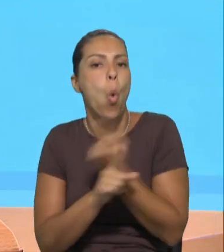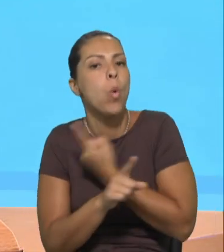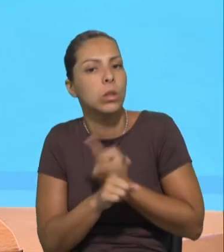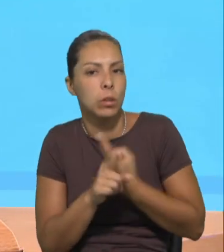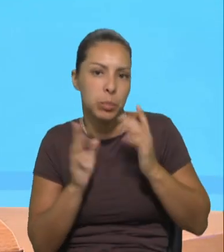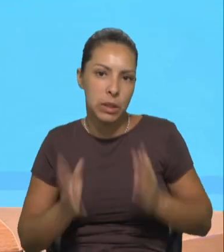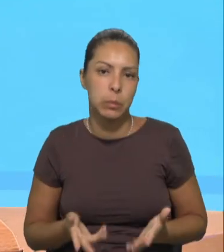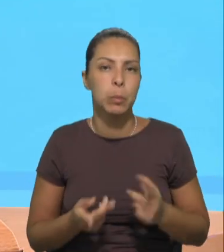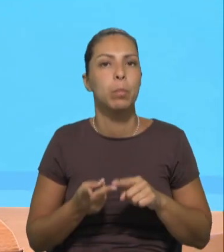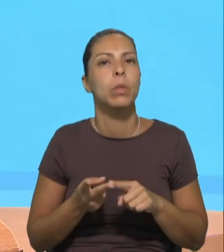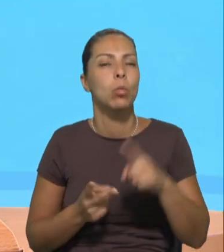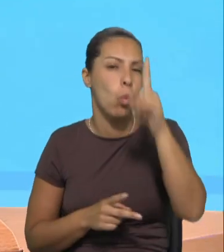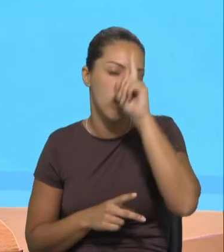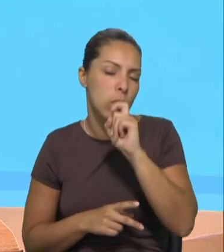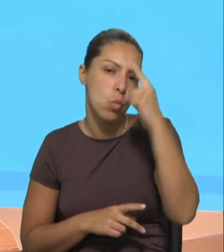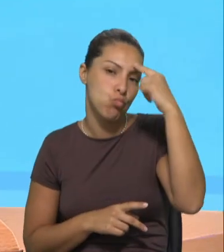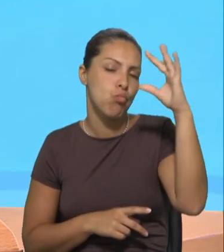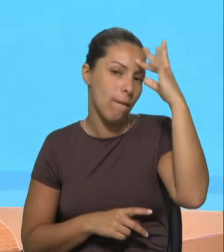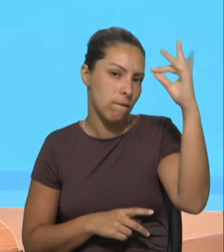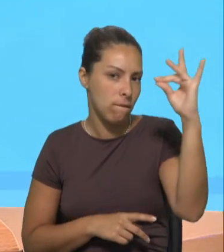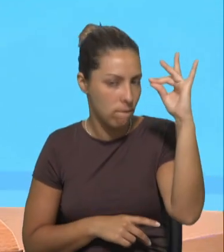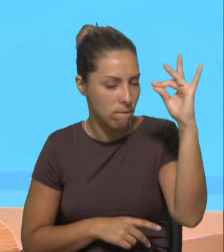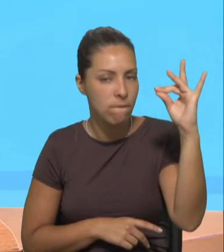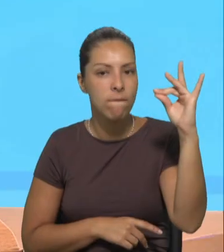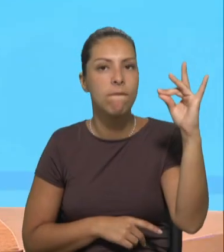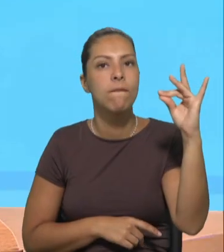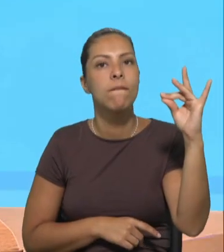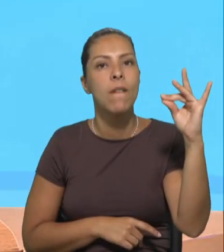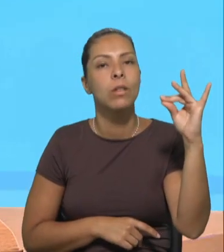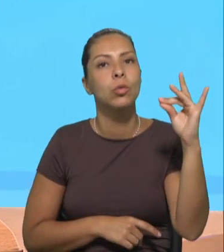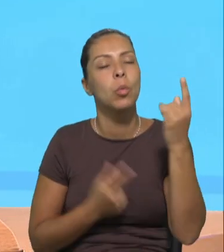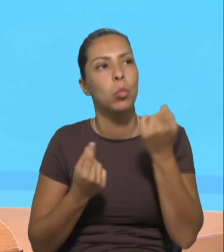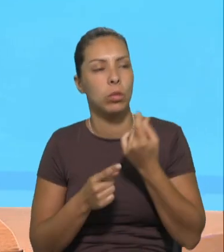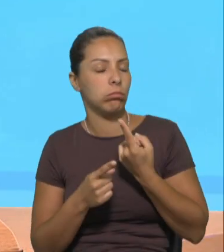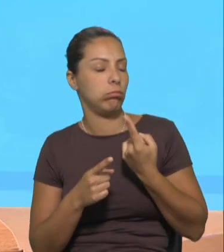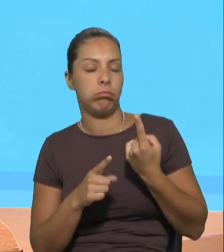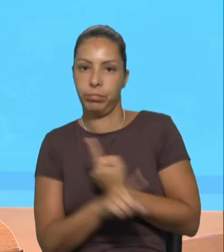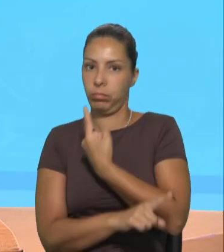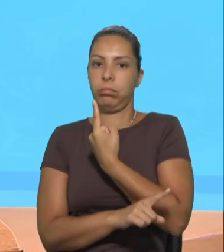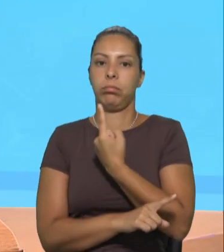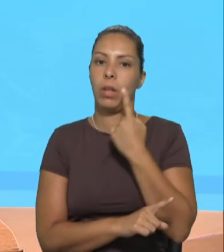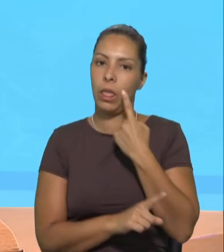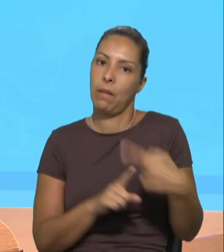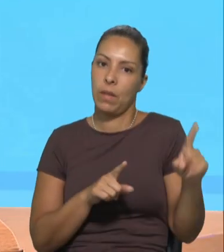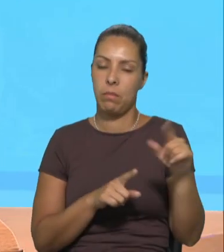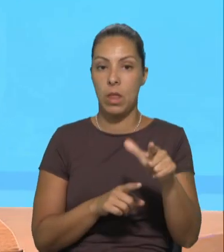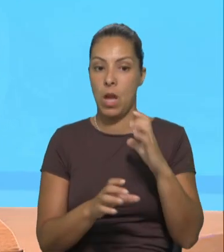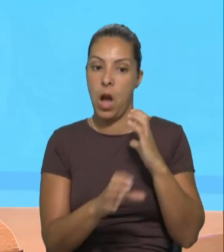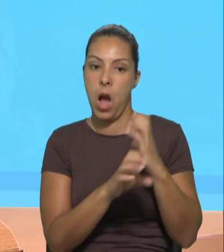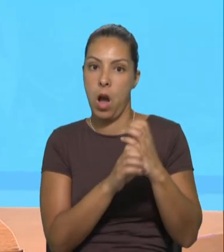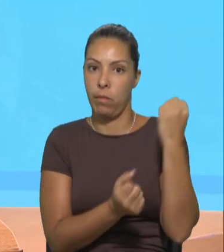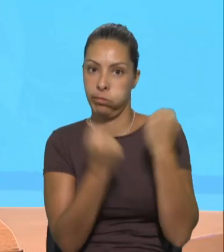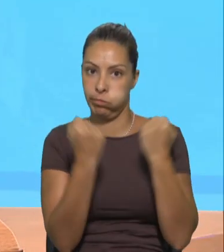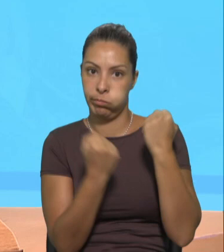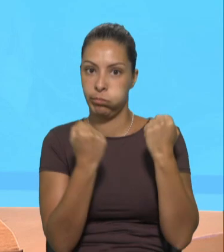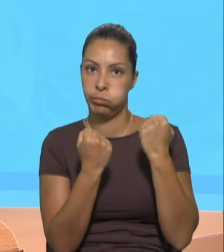dizer, uma que guardámos com muito carinho, foi uma experiência para nós muito diferente, que foi, em vez de uma autocaravana, mas